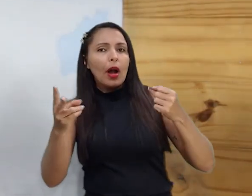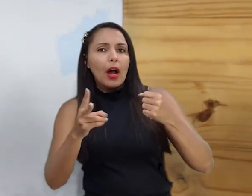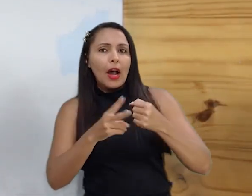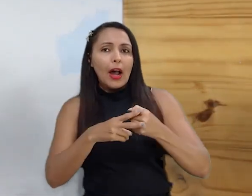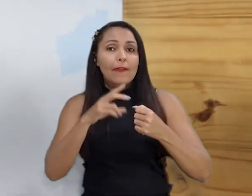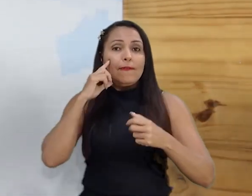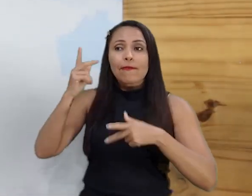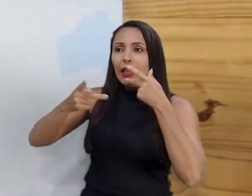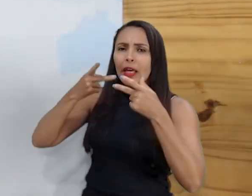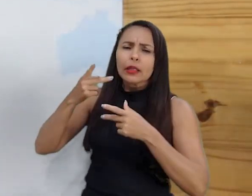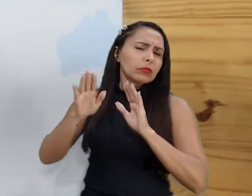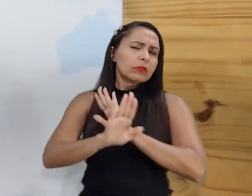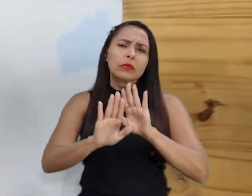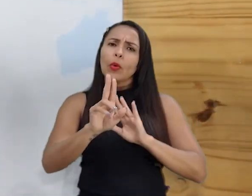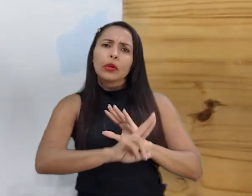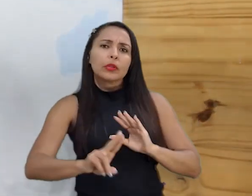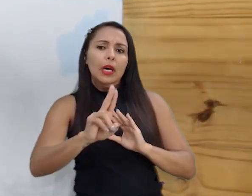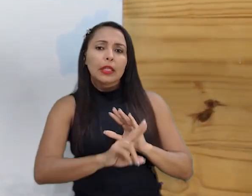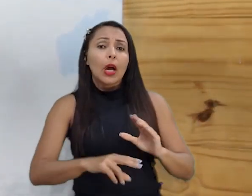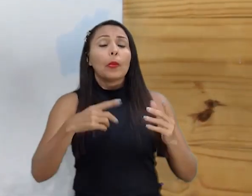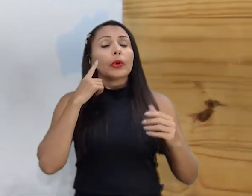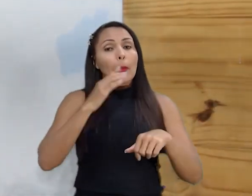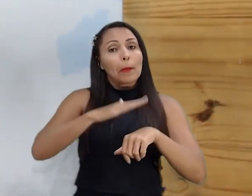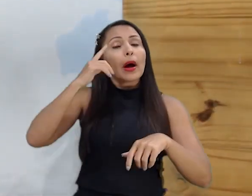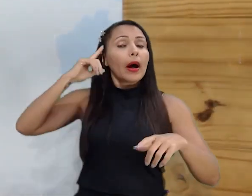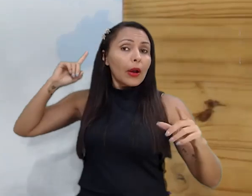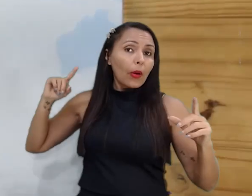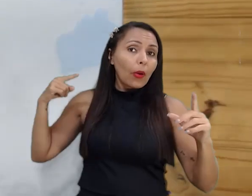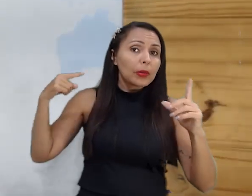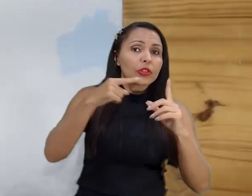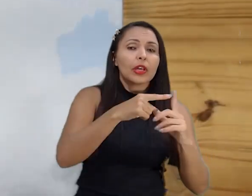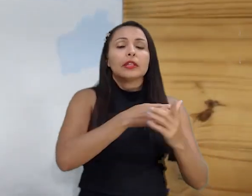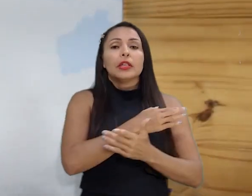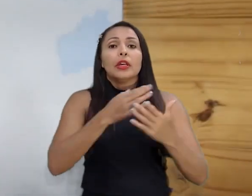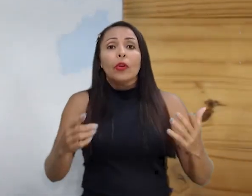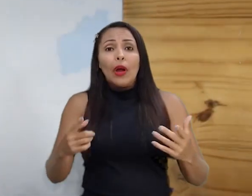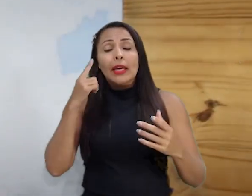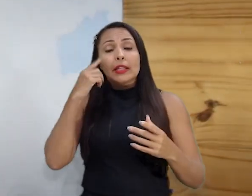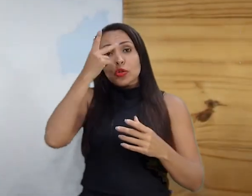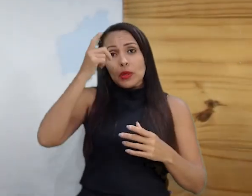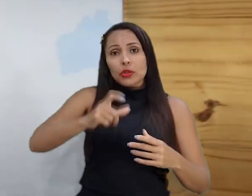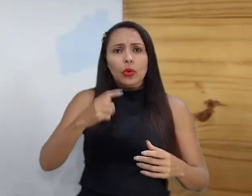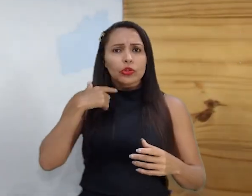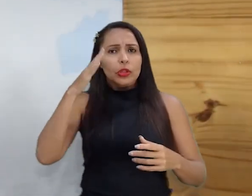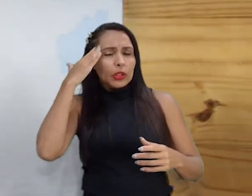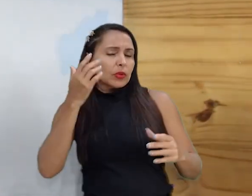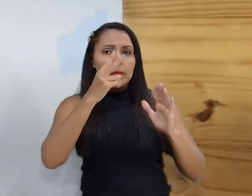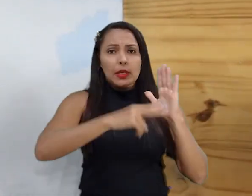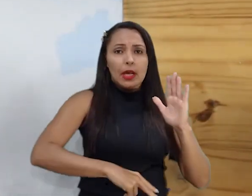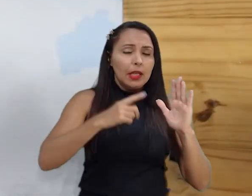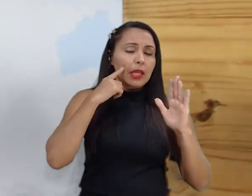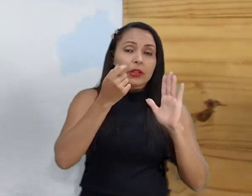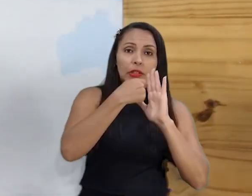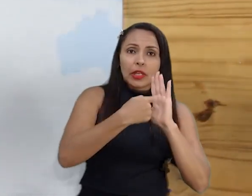quase nunca usado. Por quê? Porque como o maior objetivo era atender as pessoas que eram analfabetas, se fosse usado muita